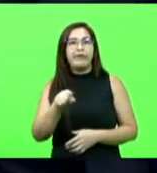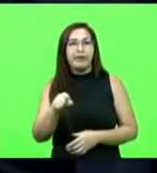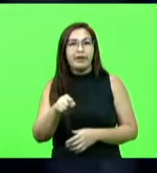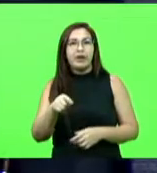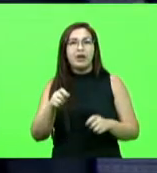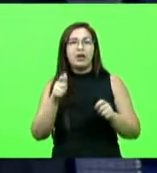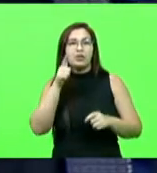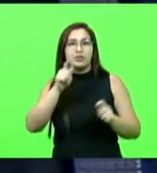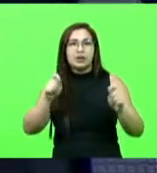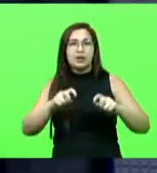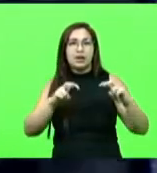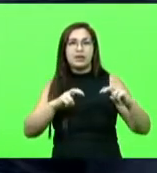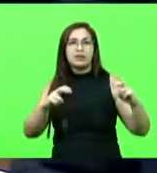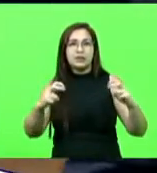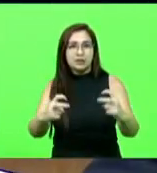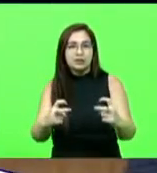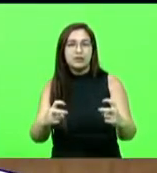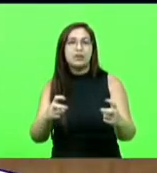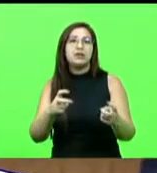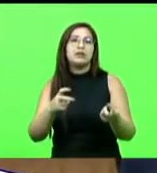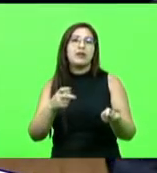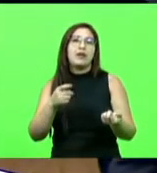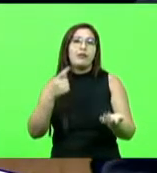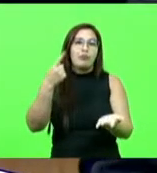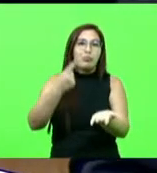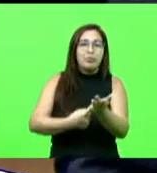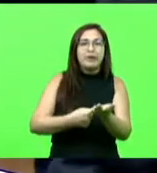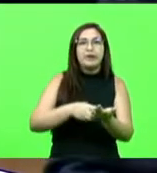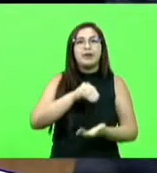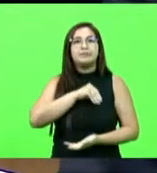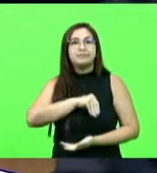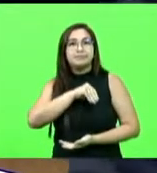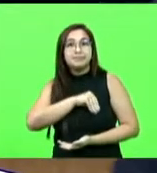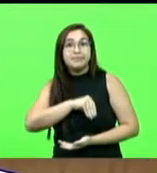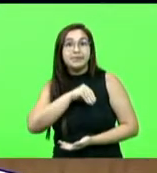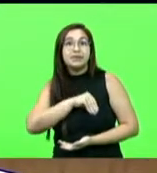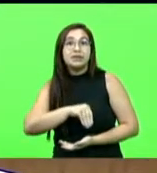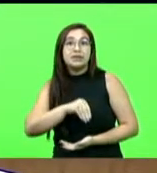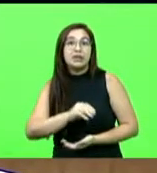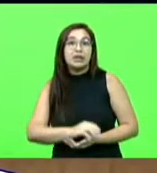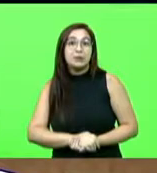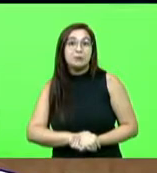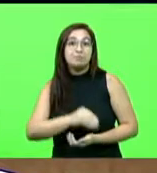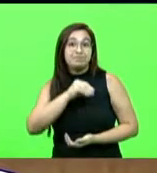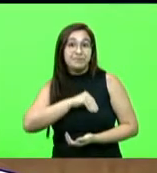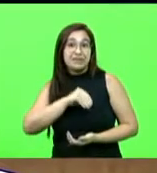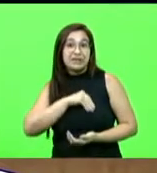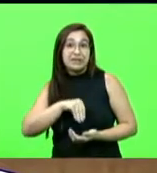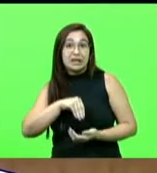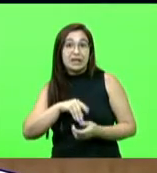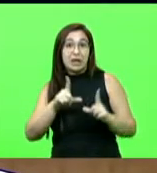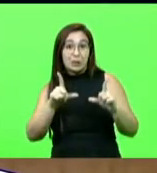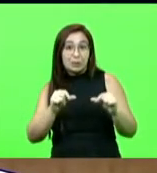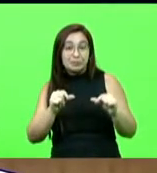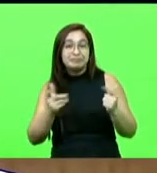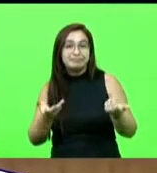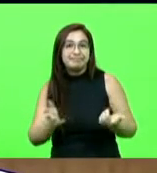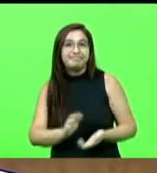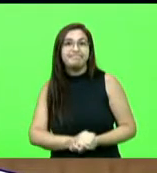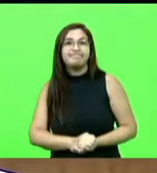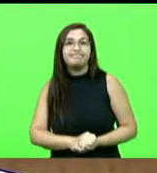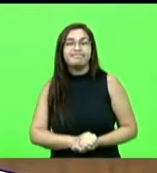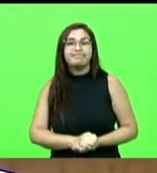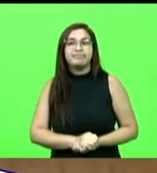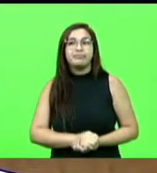e viabilizar um salário mínimo por faixa, além do salário mínimo nacional. Quero só destacar